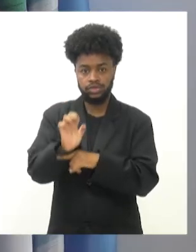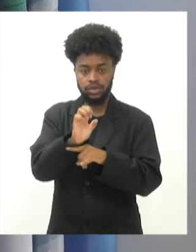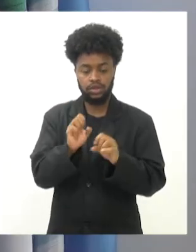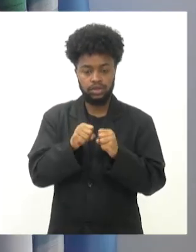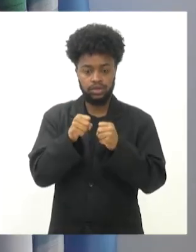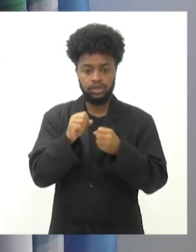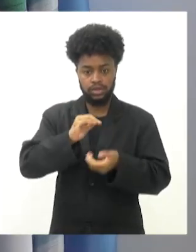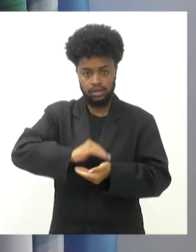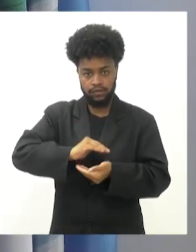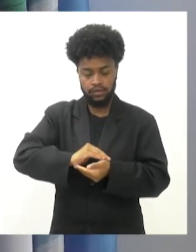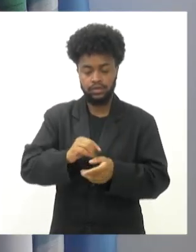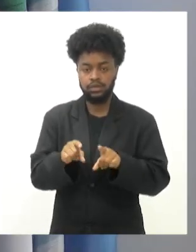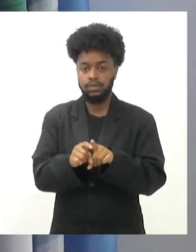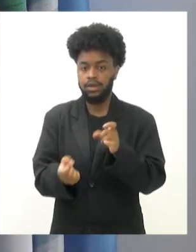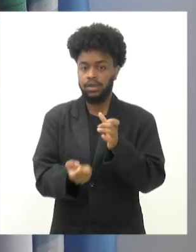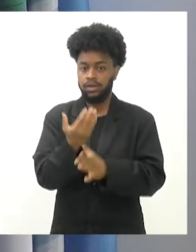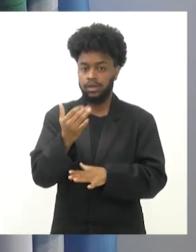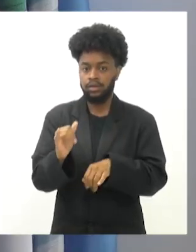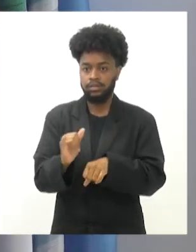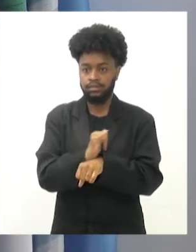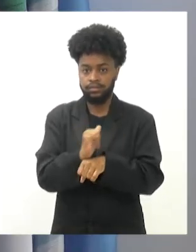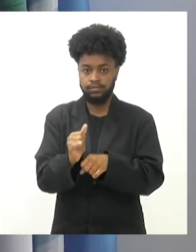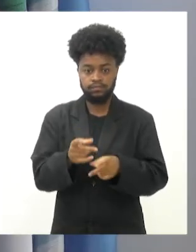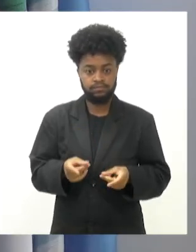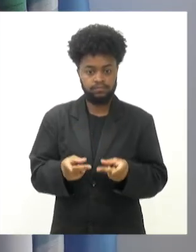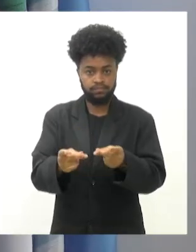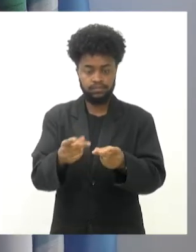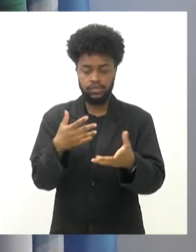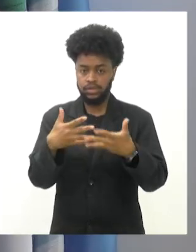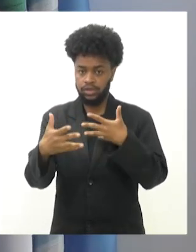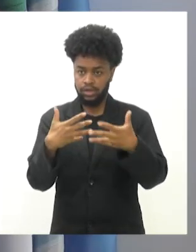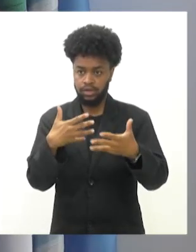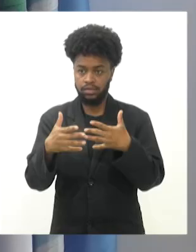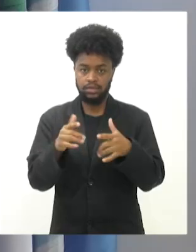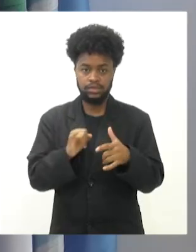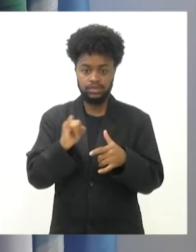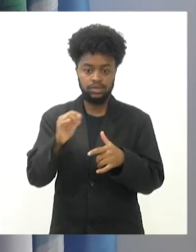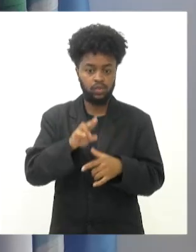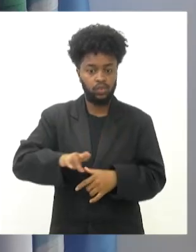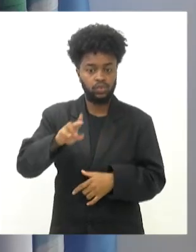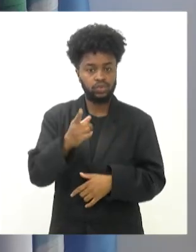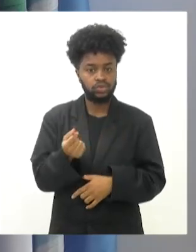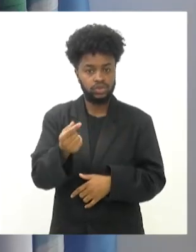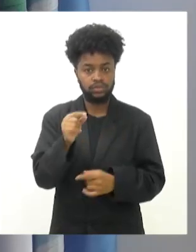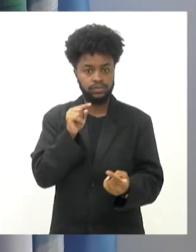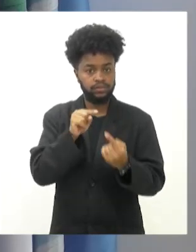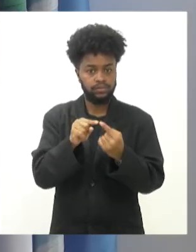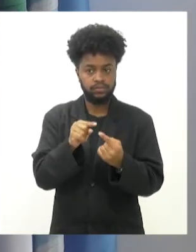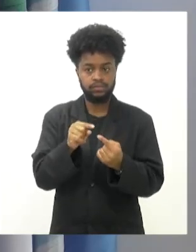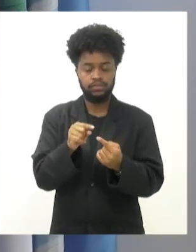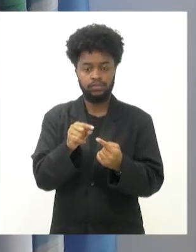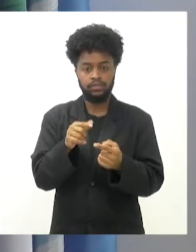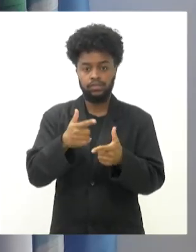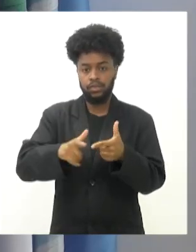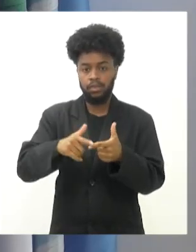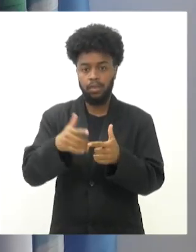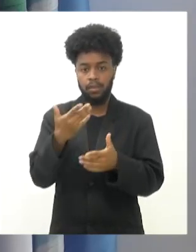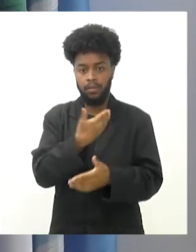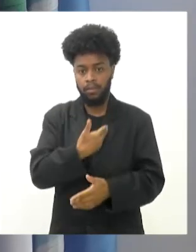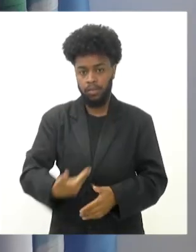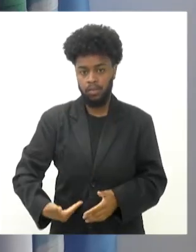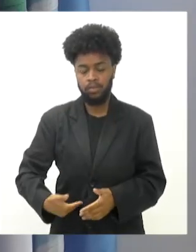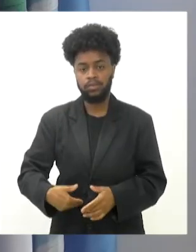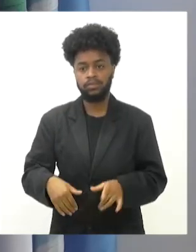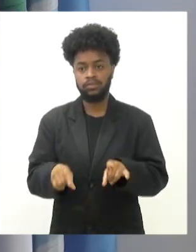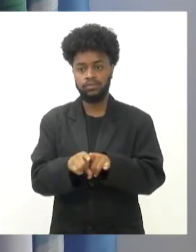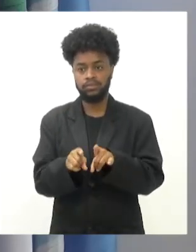defesa civil. Criação de mecanismos permanentes de transparência na execução de recursos destinados a calamidades públicas.